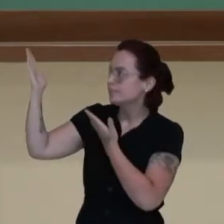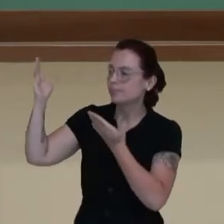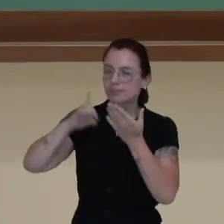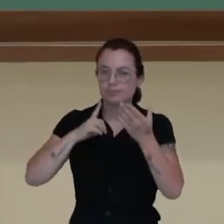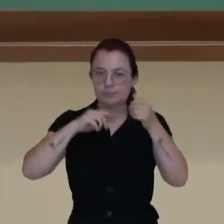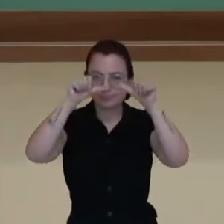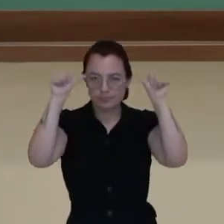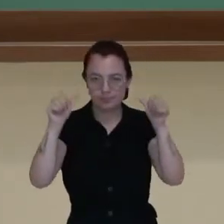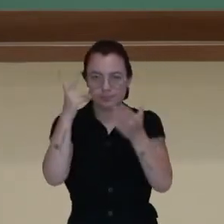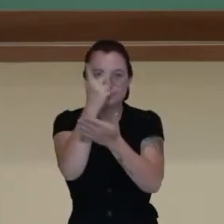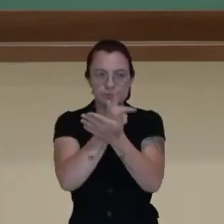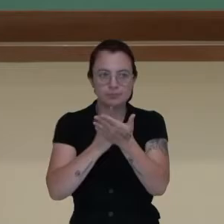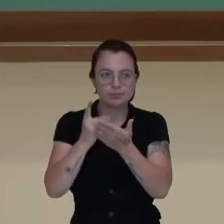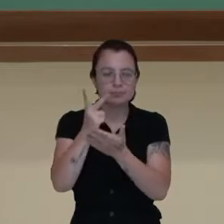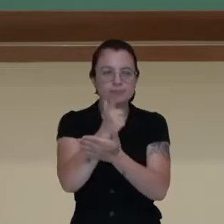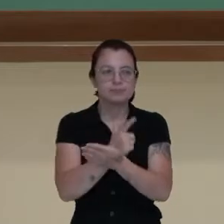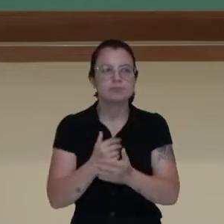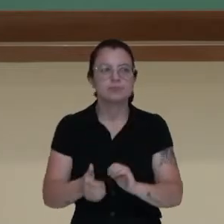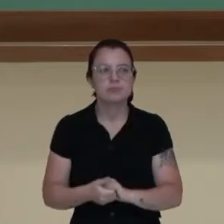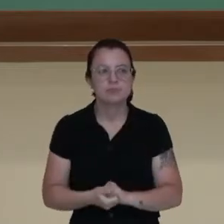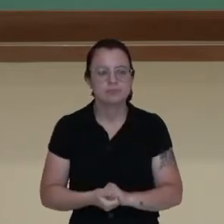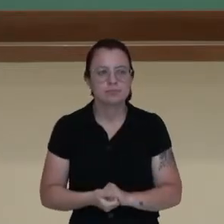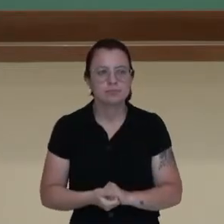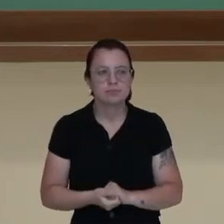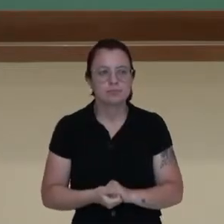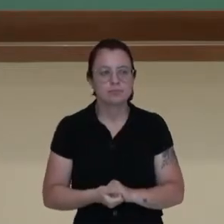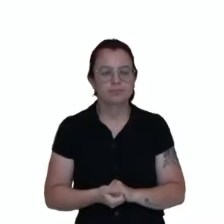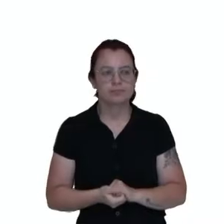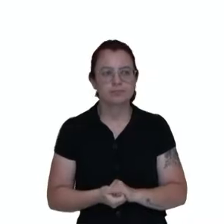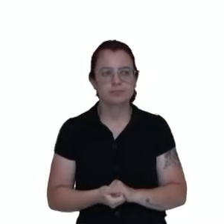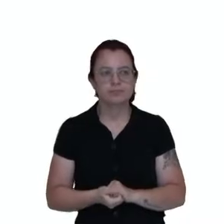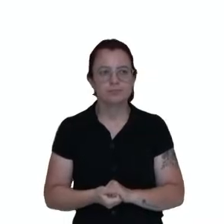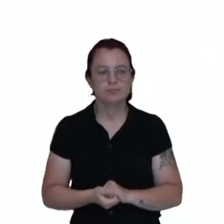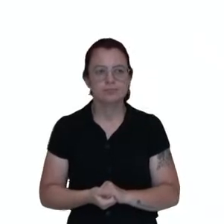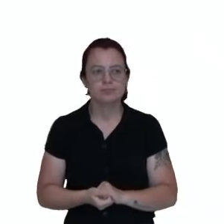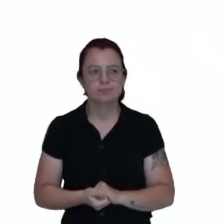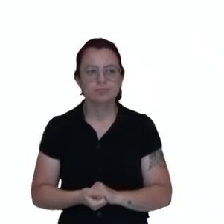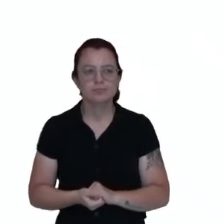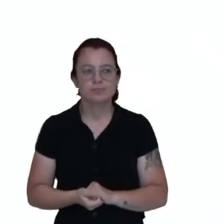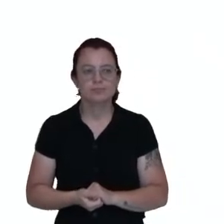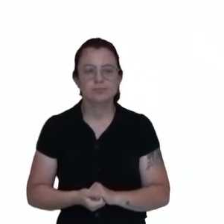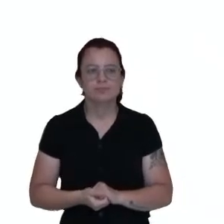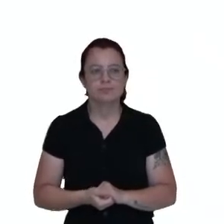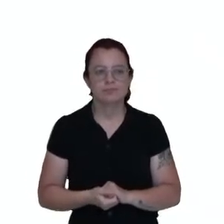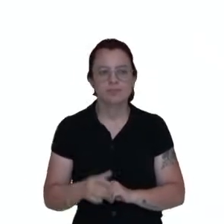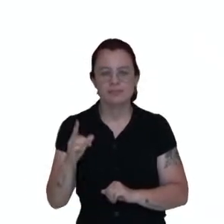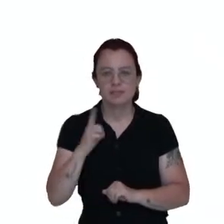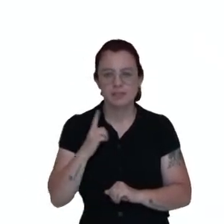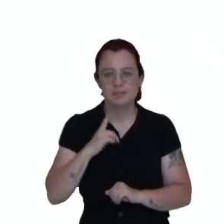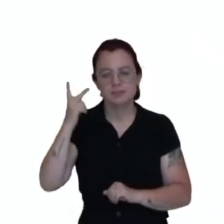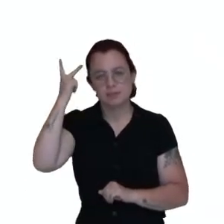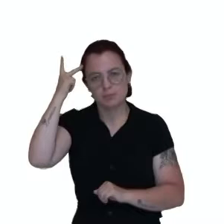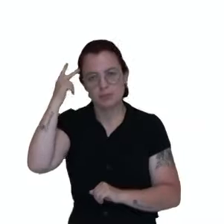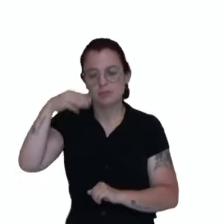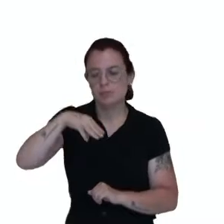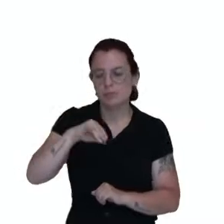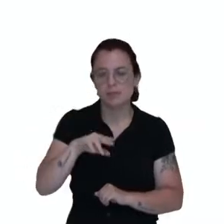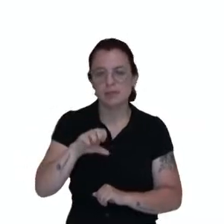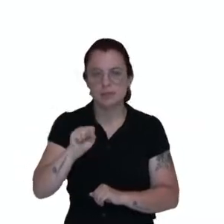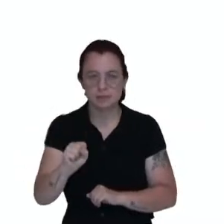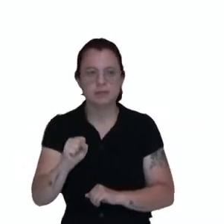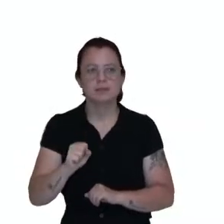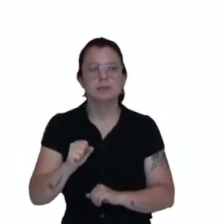mostrar novamente esse domínio, né, que existia de Minas e São Paulo, onde os